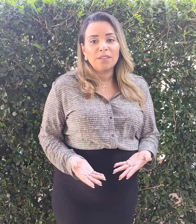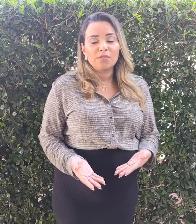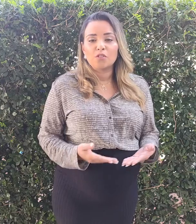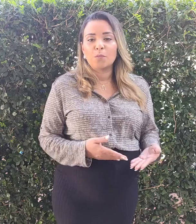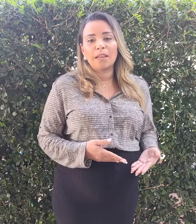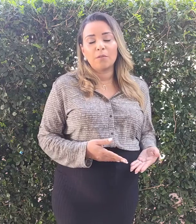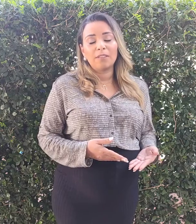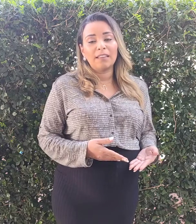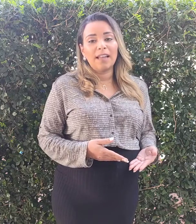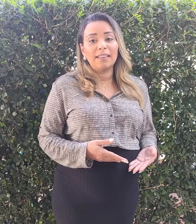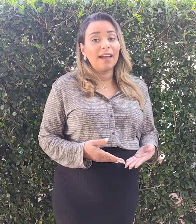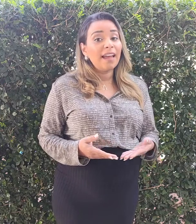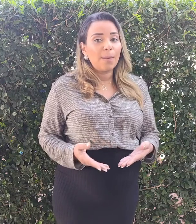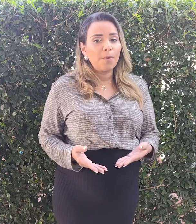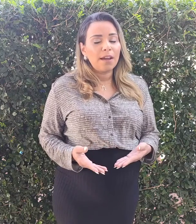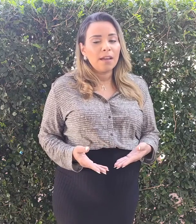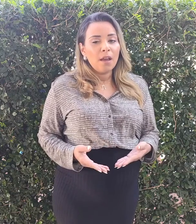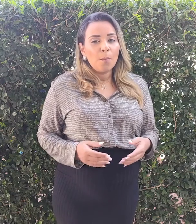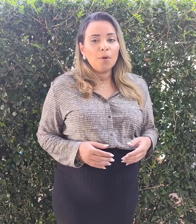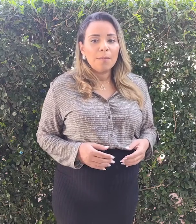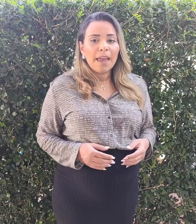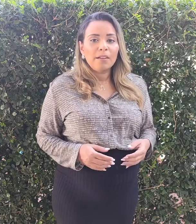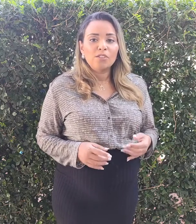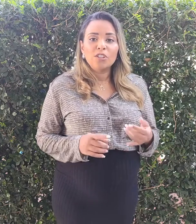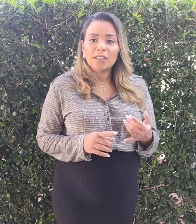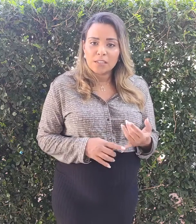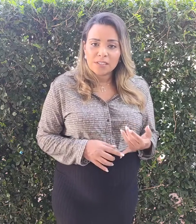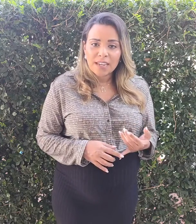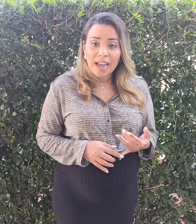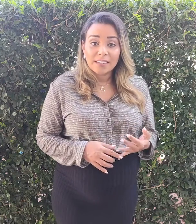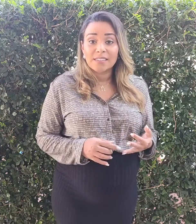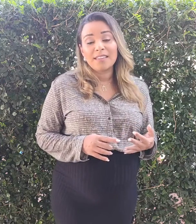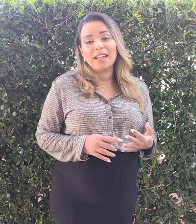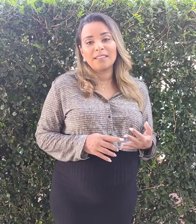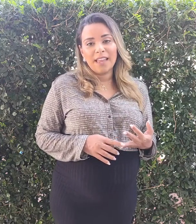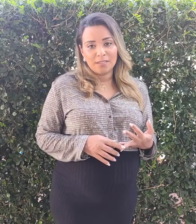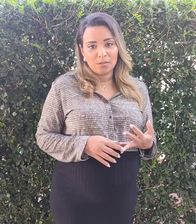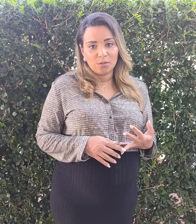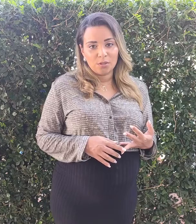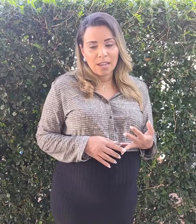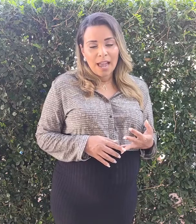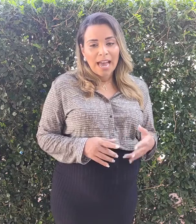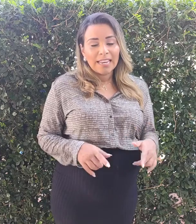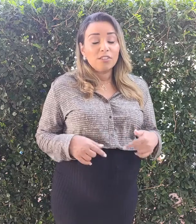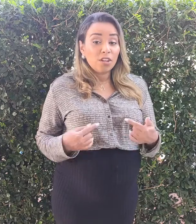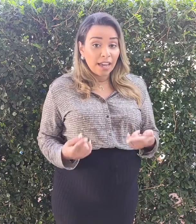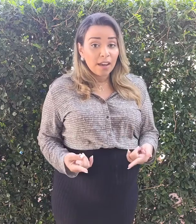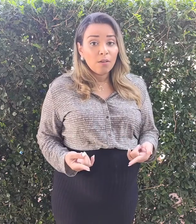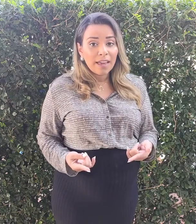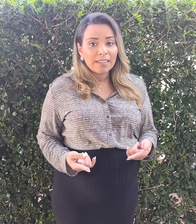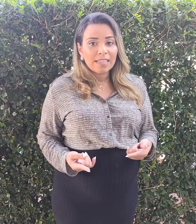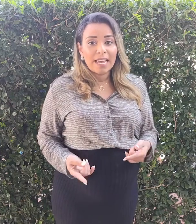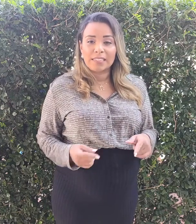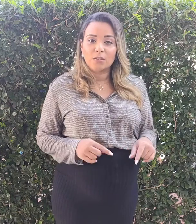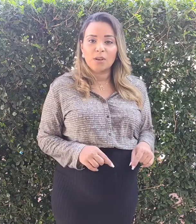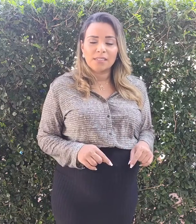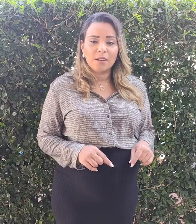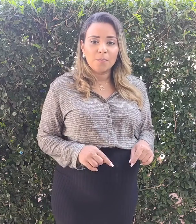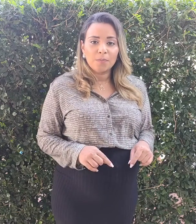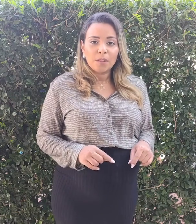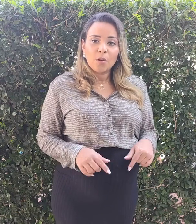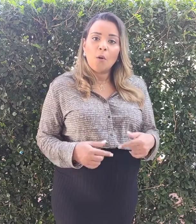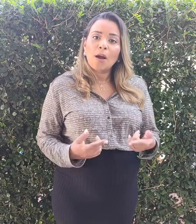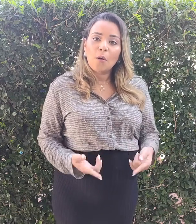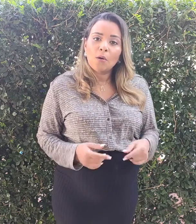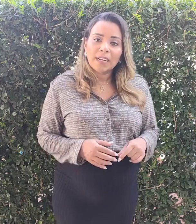dos serviços pela contratada à época por meio de notas fiscais e atestos, além de regularizar a